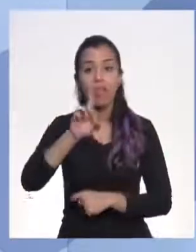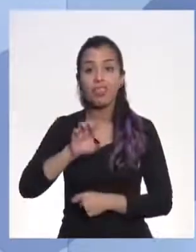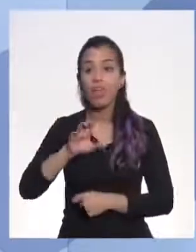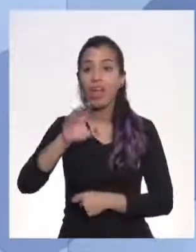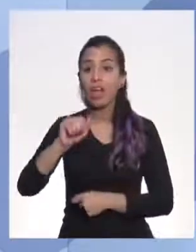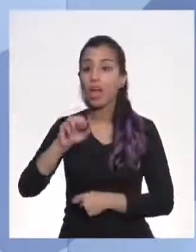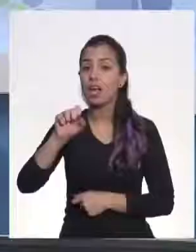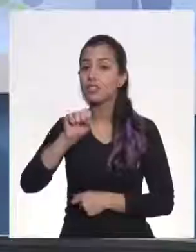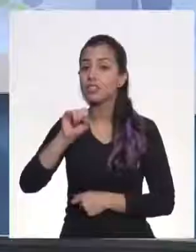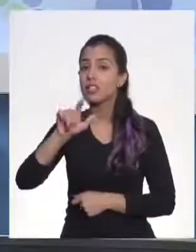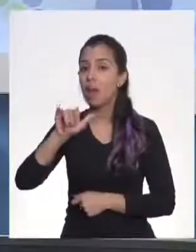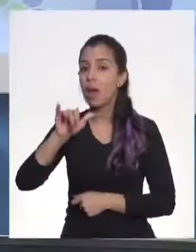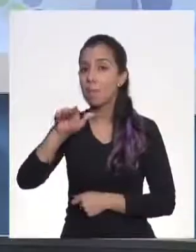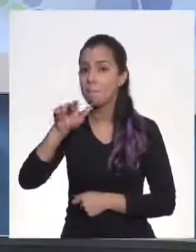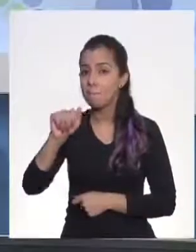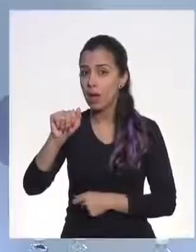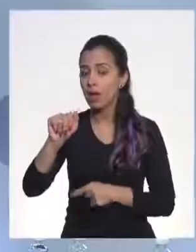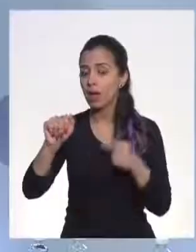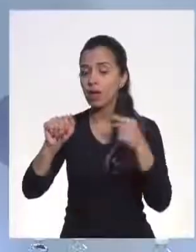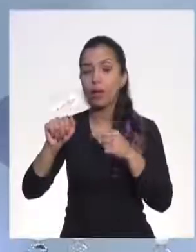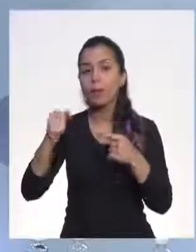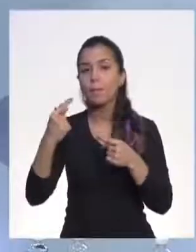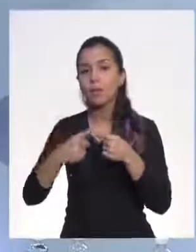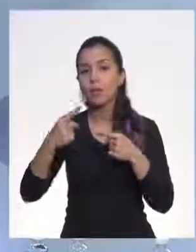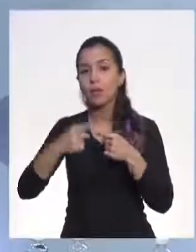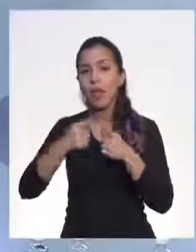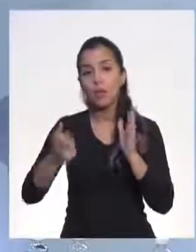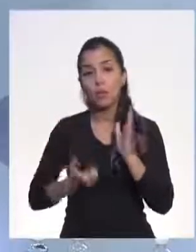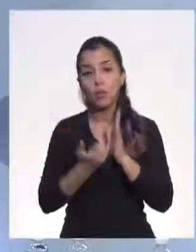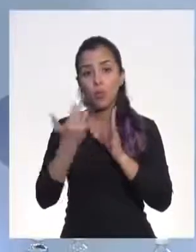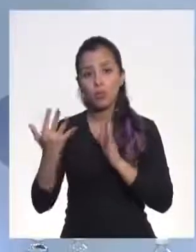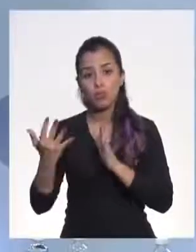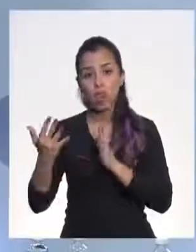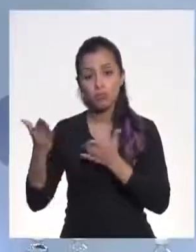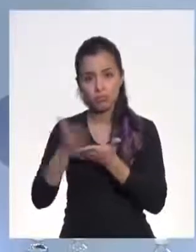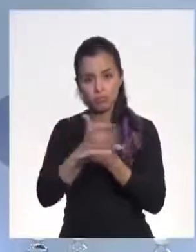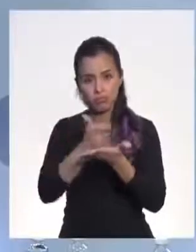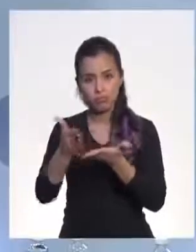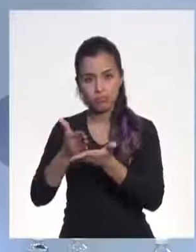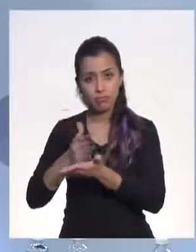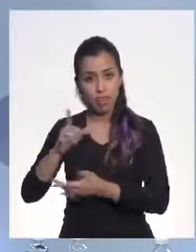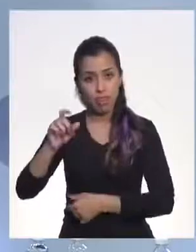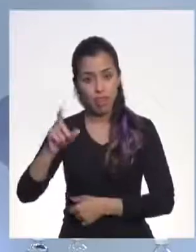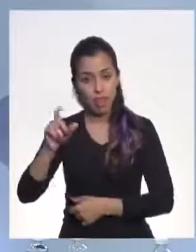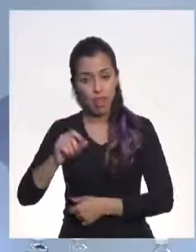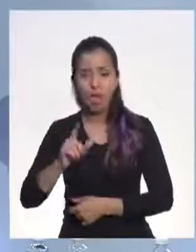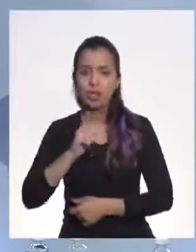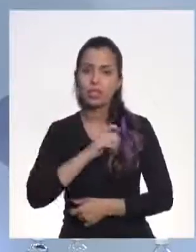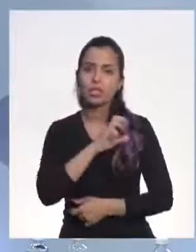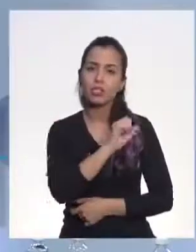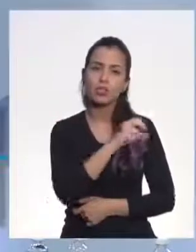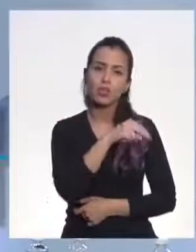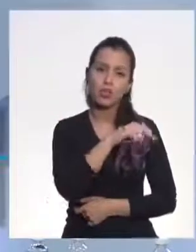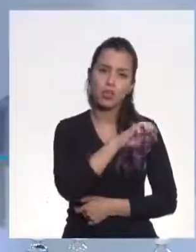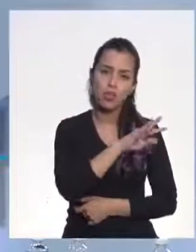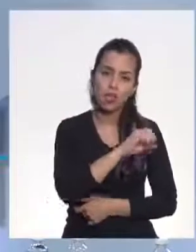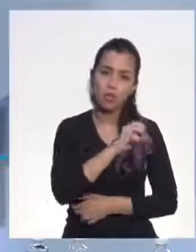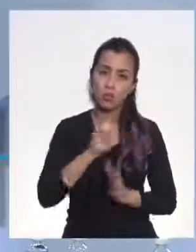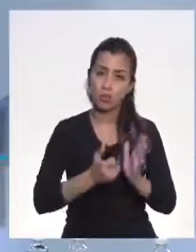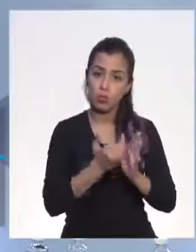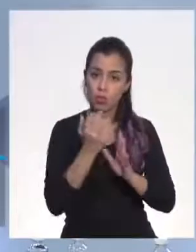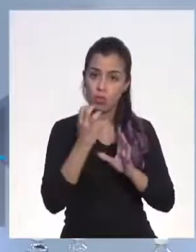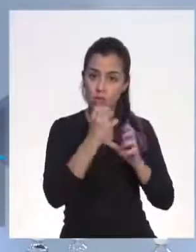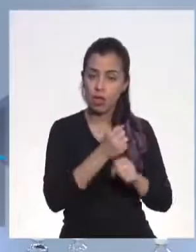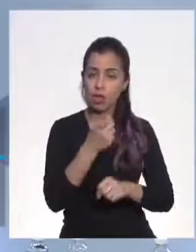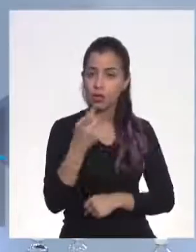de um 10 aí decassílabo porque tem 10 mas tenho dodecassílabo tem Soneto que tem 12 aí eu tenho outros tipos de